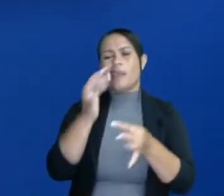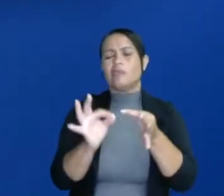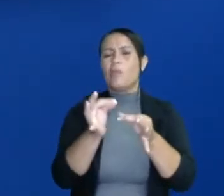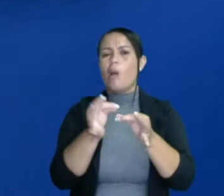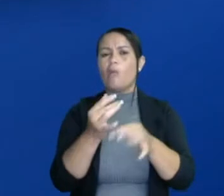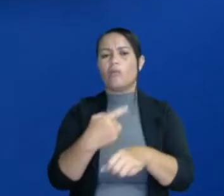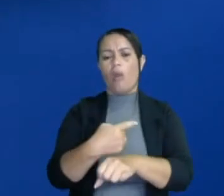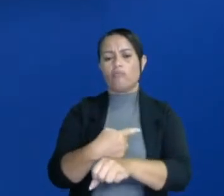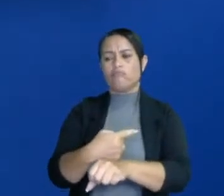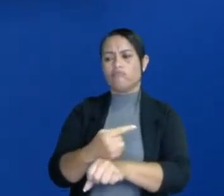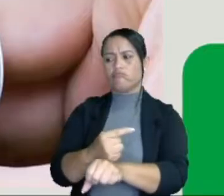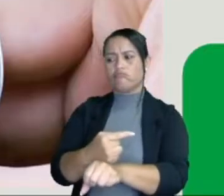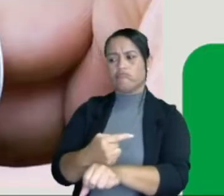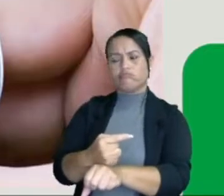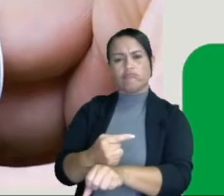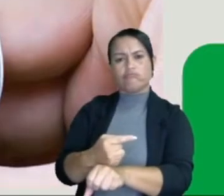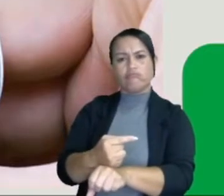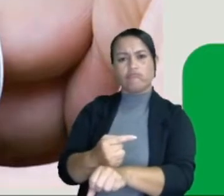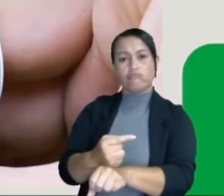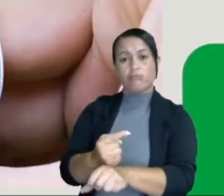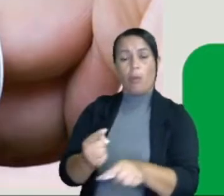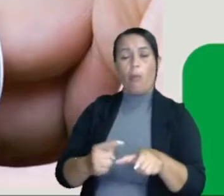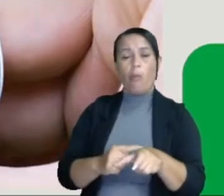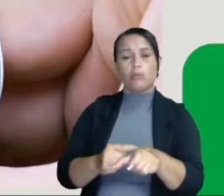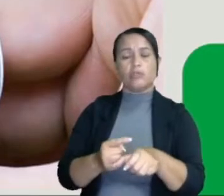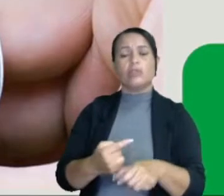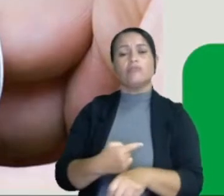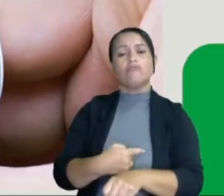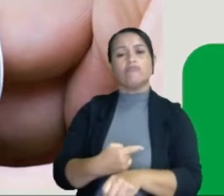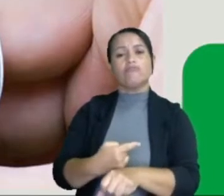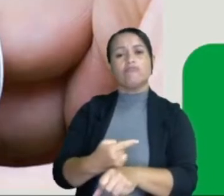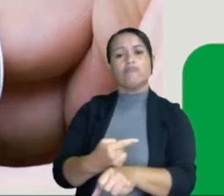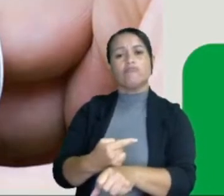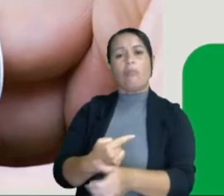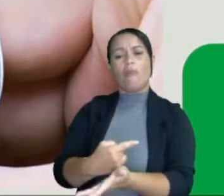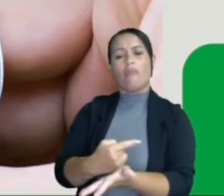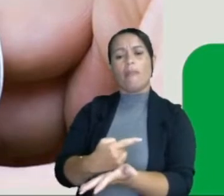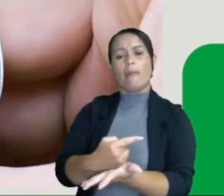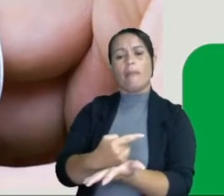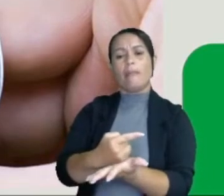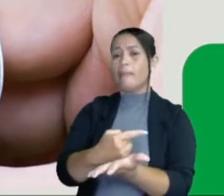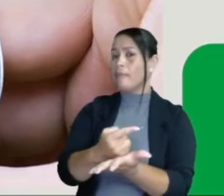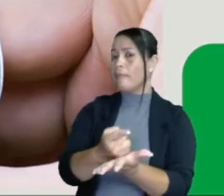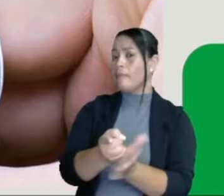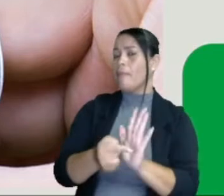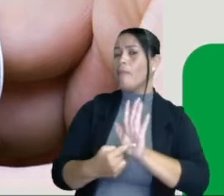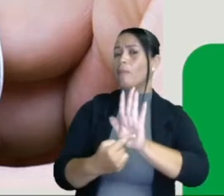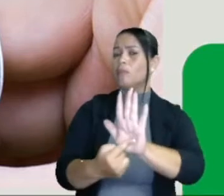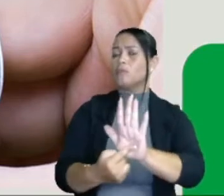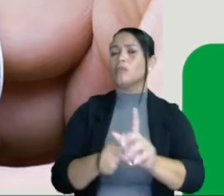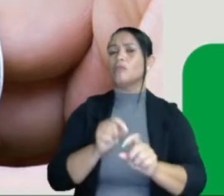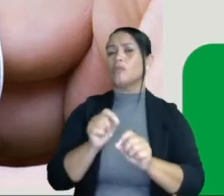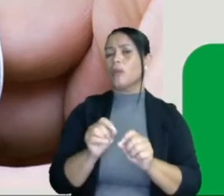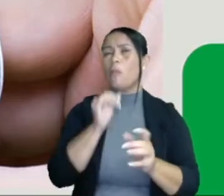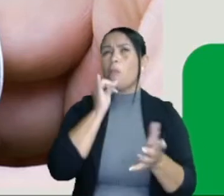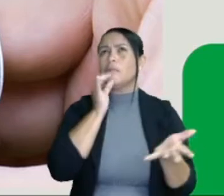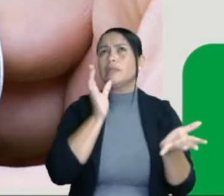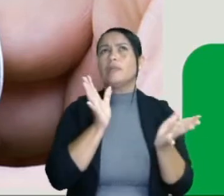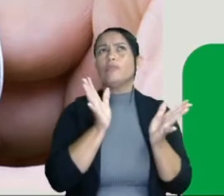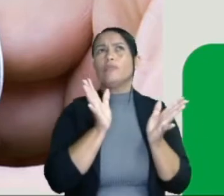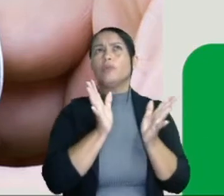né, aqui, como você está sendo ilustrado nessa figura, e aí essa agulha, ela vai ser, como é que eu vou